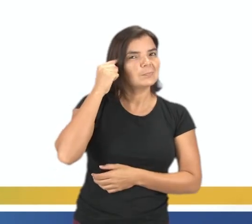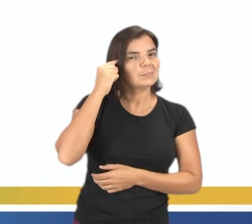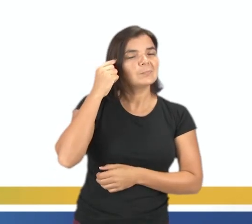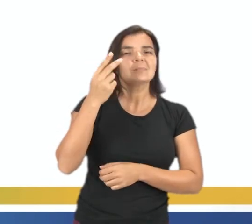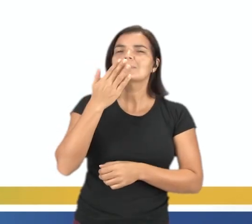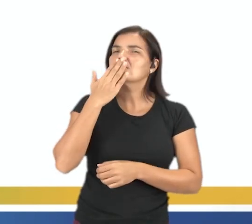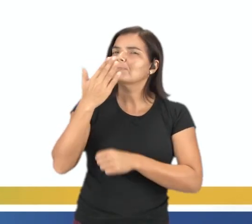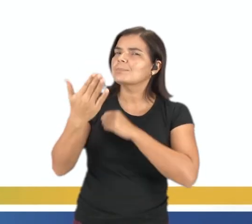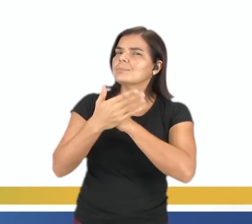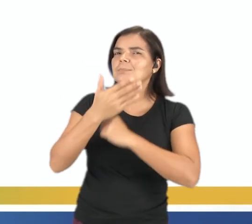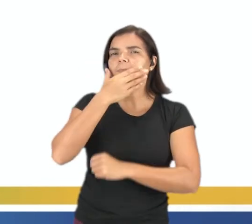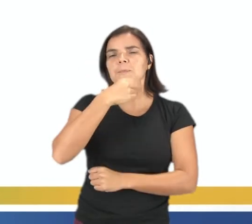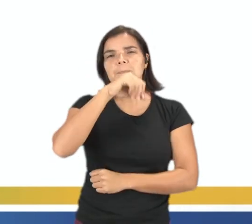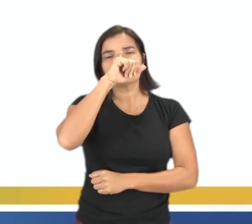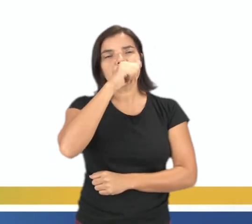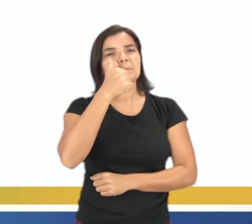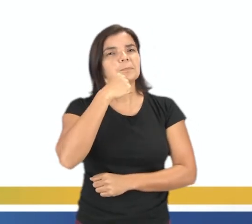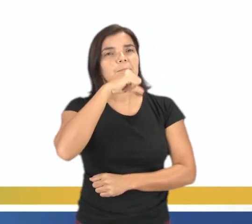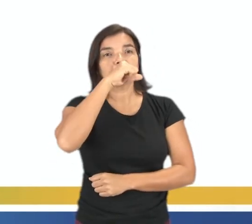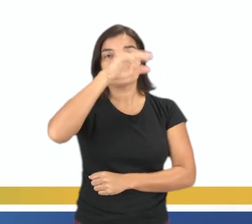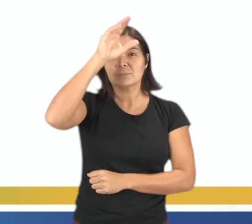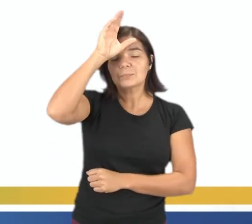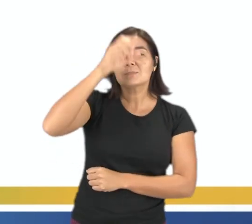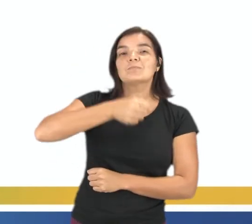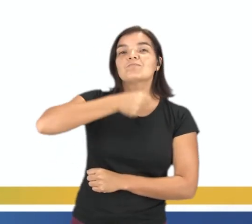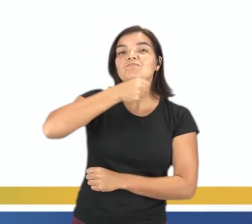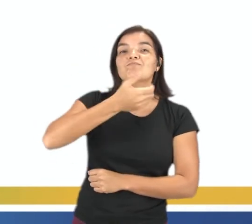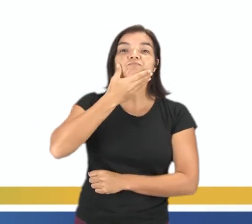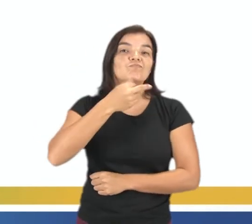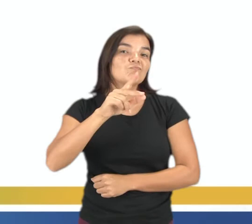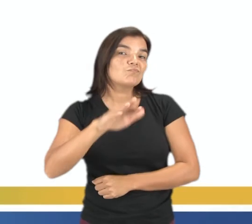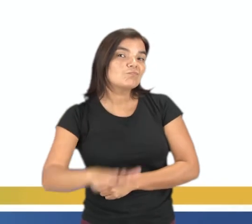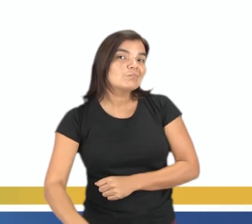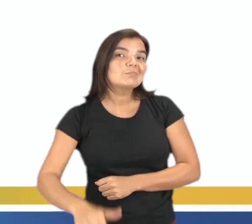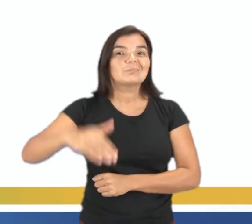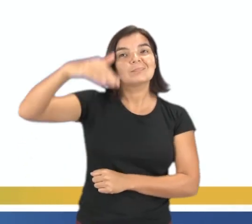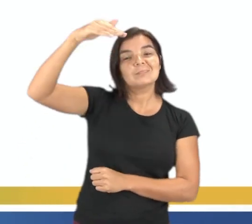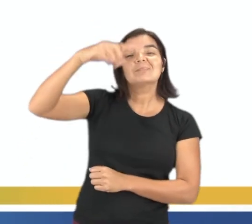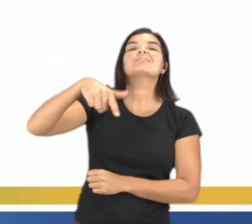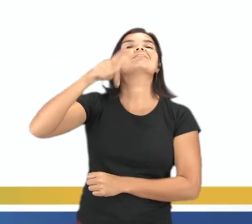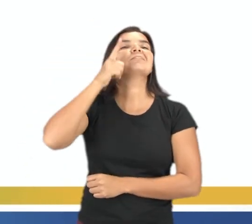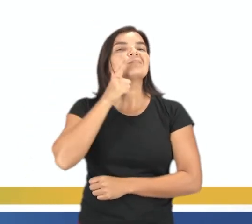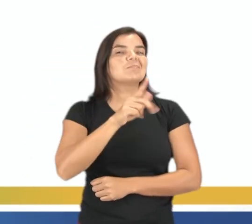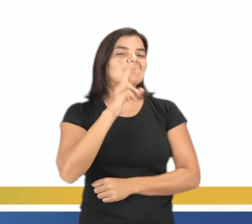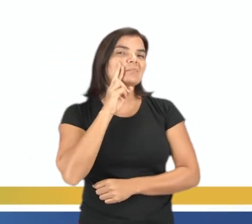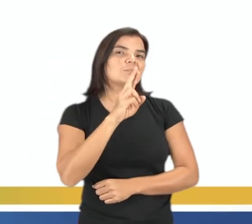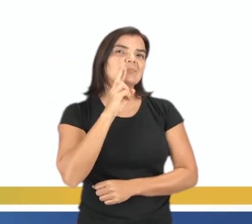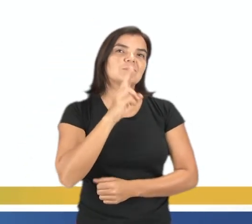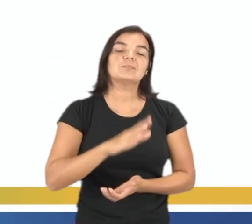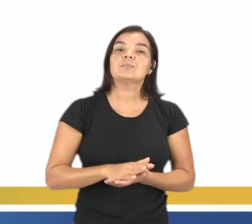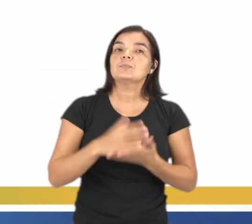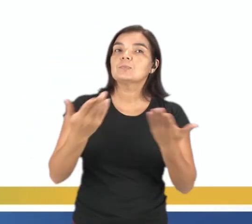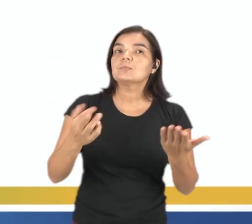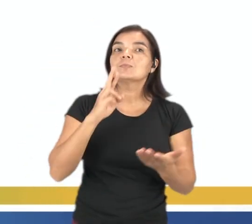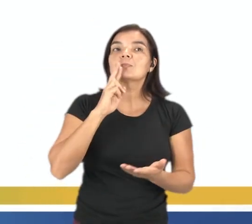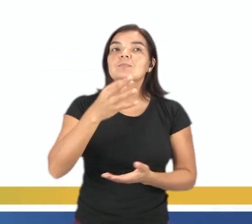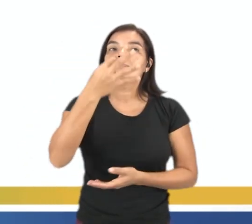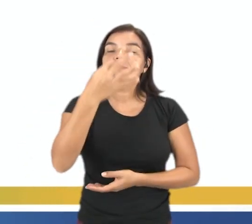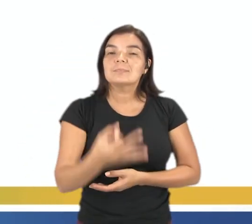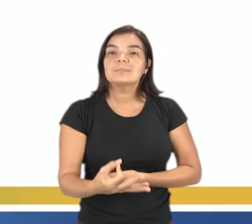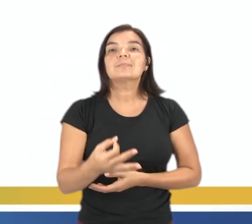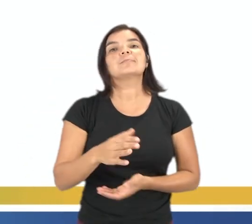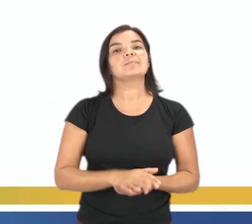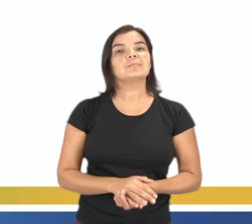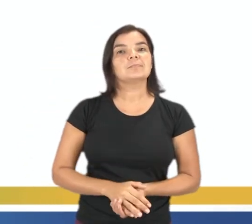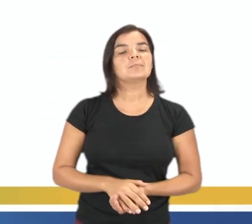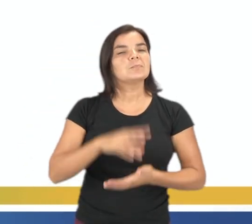Pede ajuda aí do teu pai, da tua mãe, do teu tio, avó, irmão pequeno, do grande. Vamos lá ver se você consegue responder. Então a resposta certa para